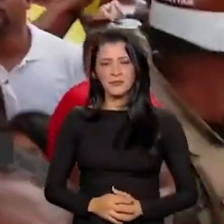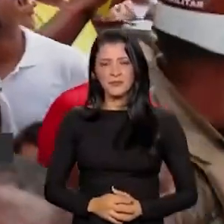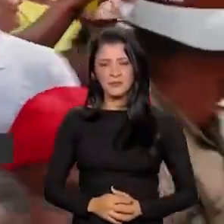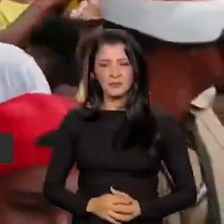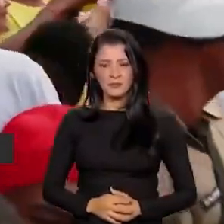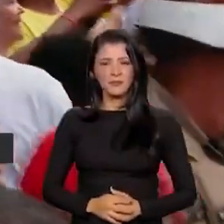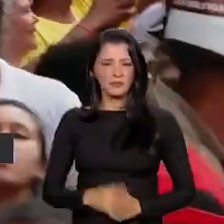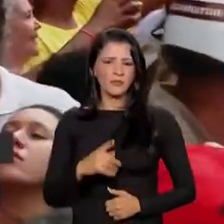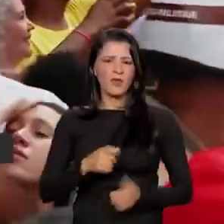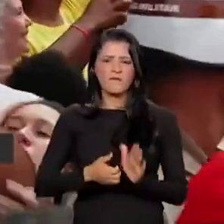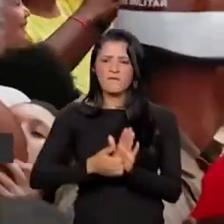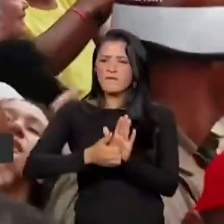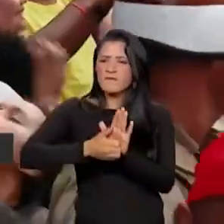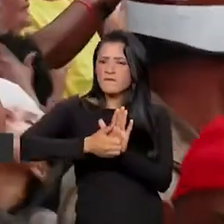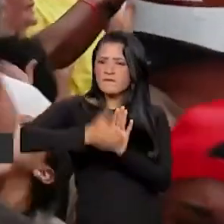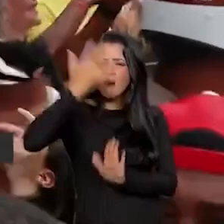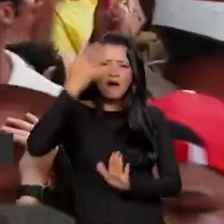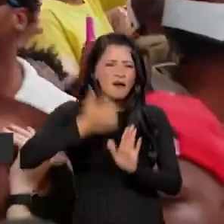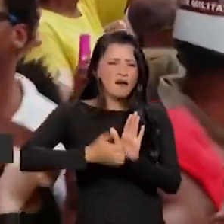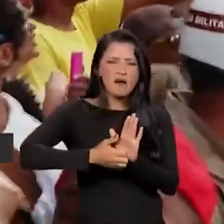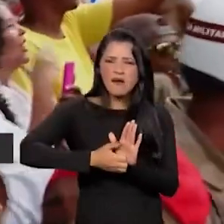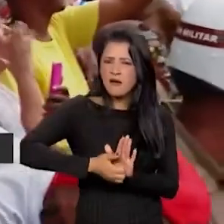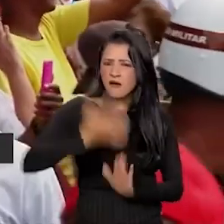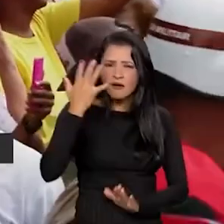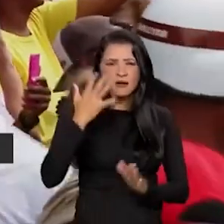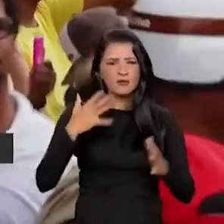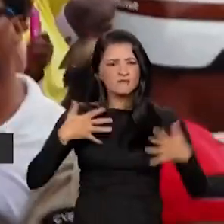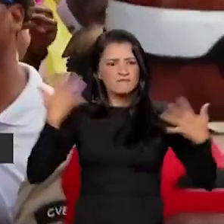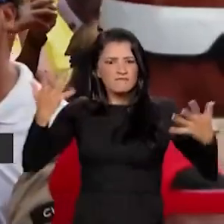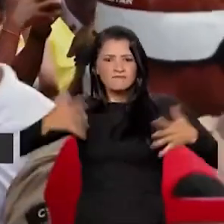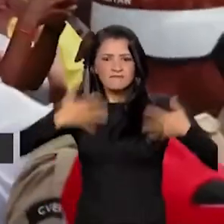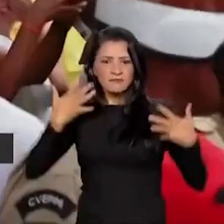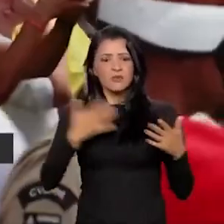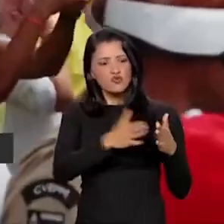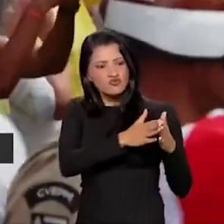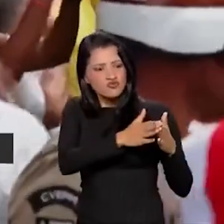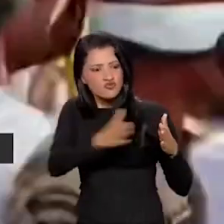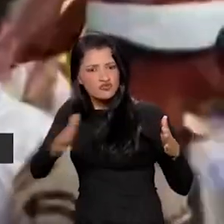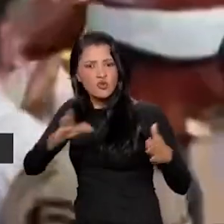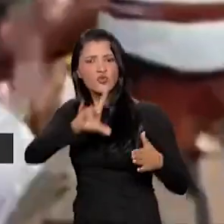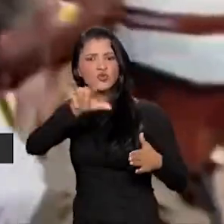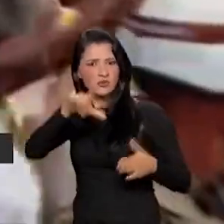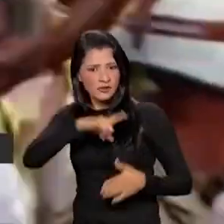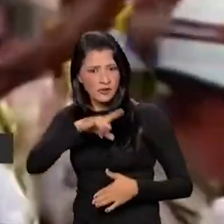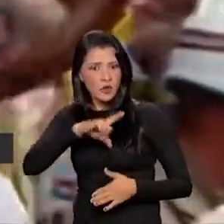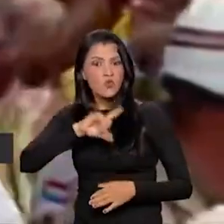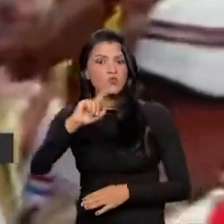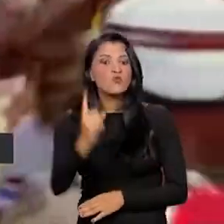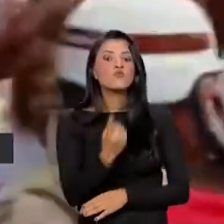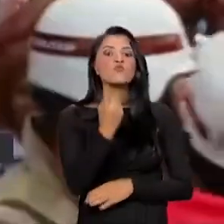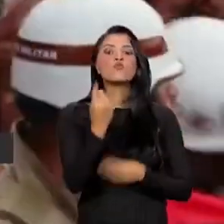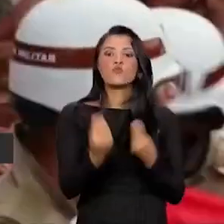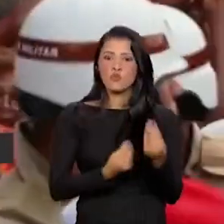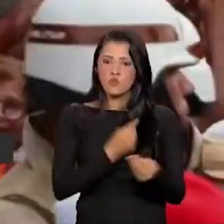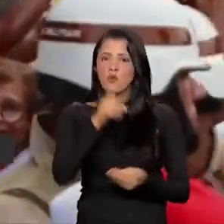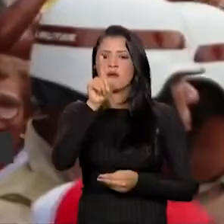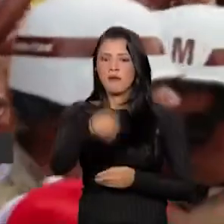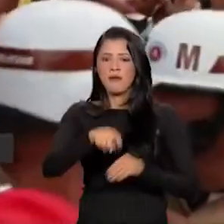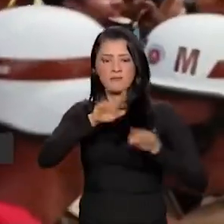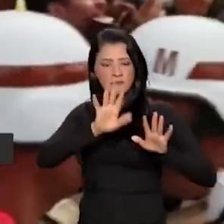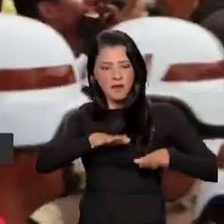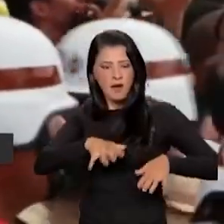São inúmeras comemorações ao longo do dia. Uma delas é a